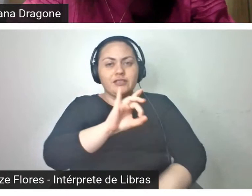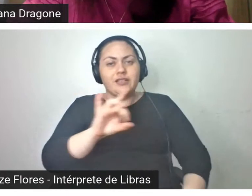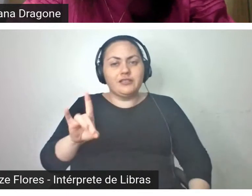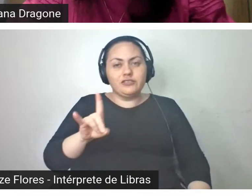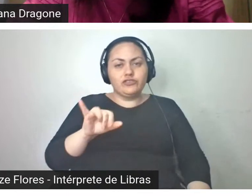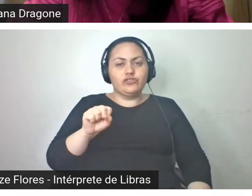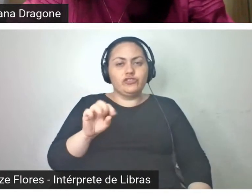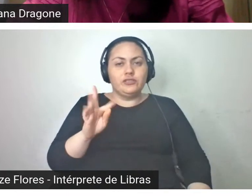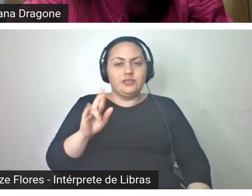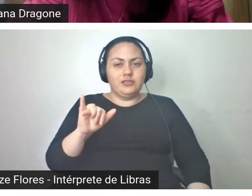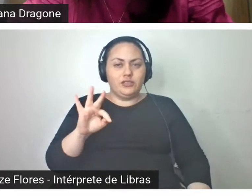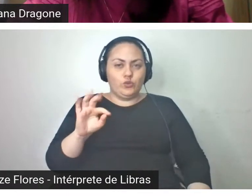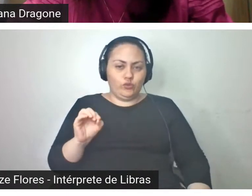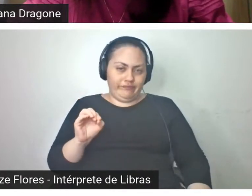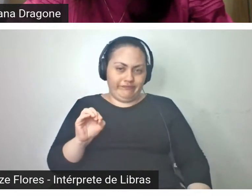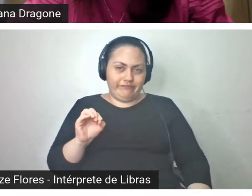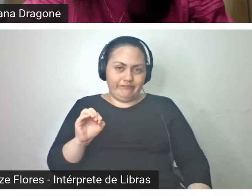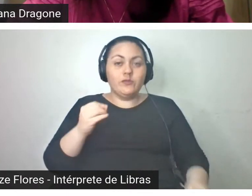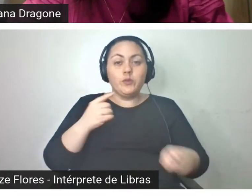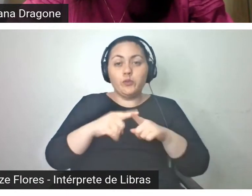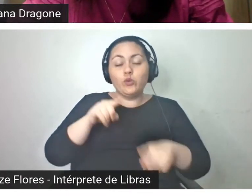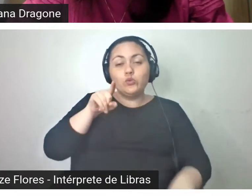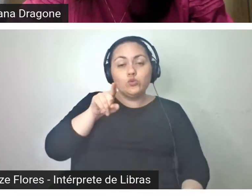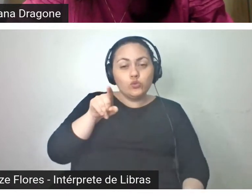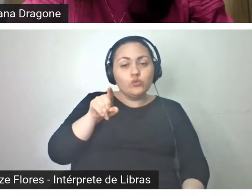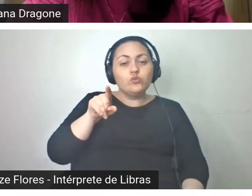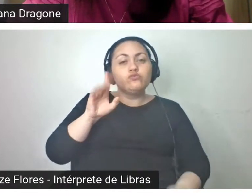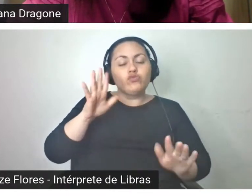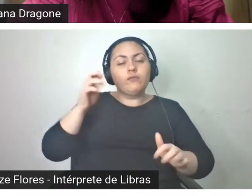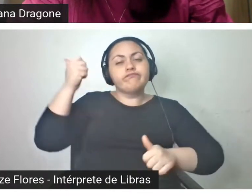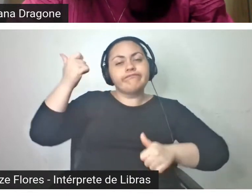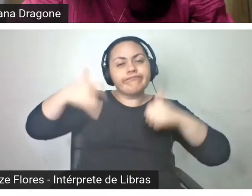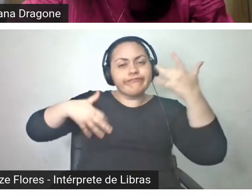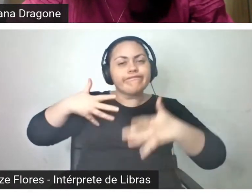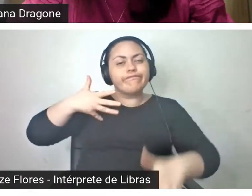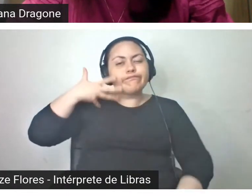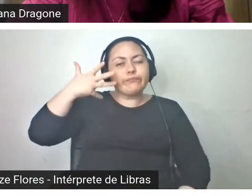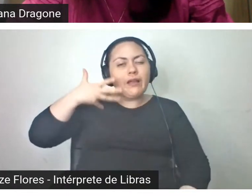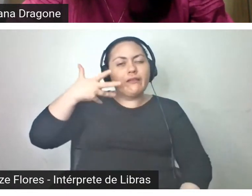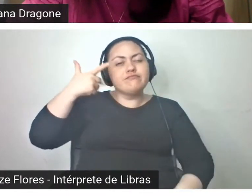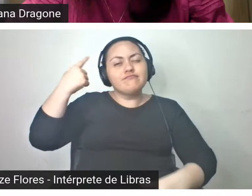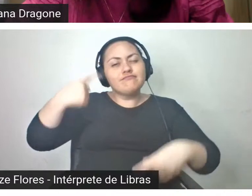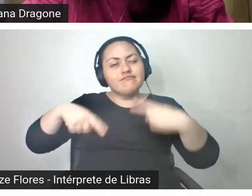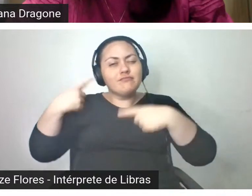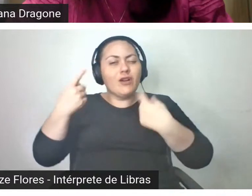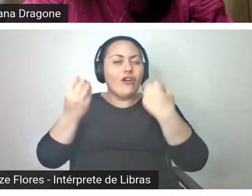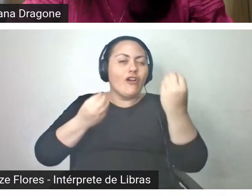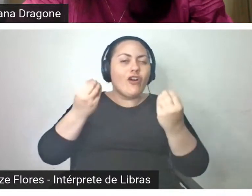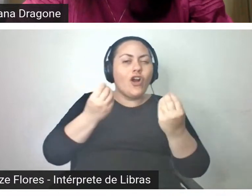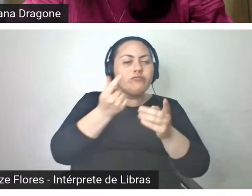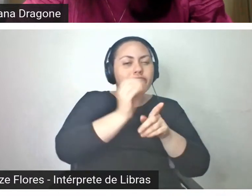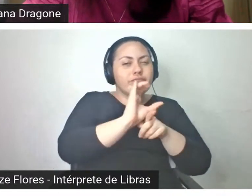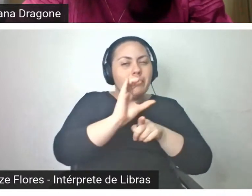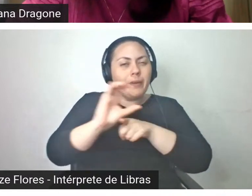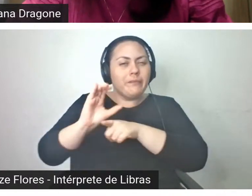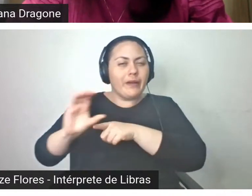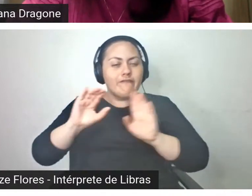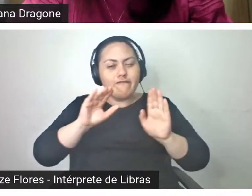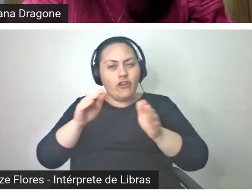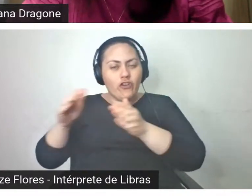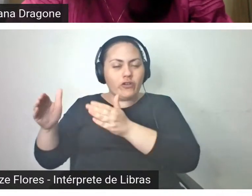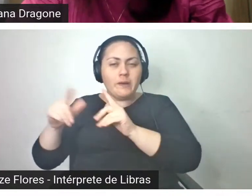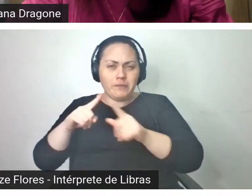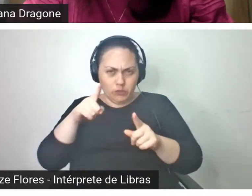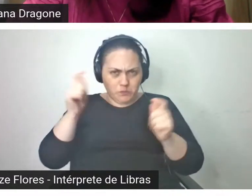Você discutiu ao longo da sua fala um pouco sobre isso, né? Mas seria possível você abordar mais sobre como